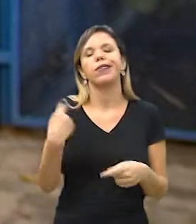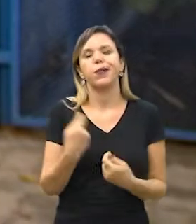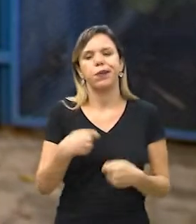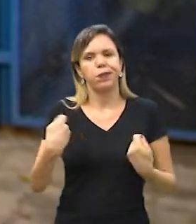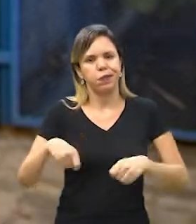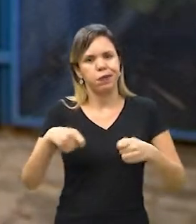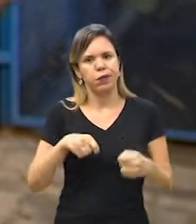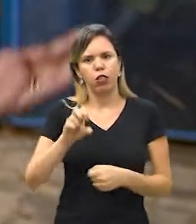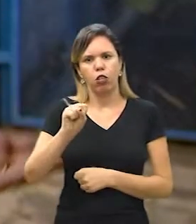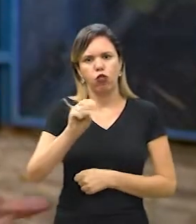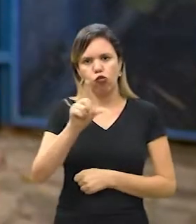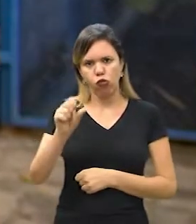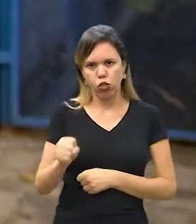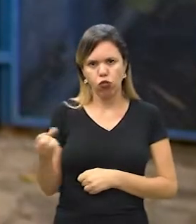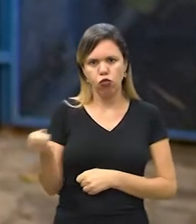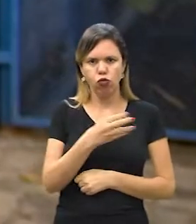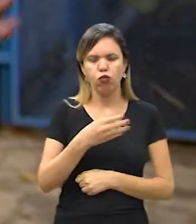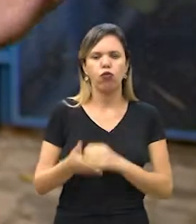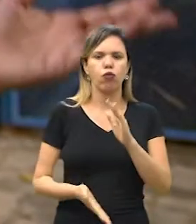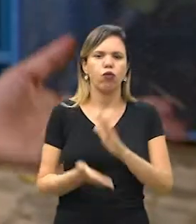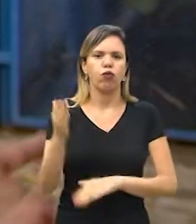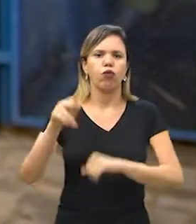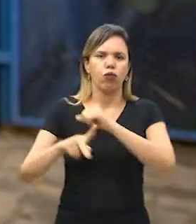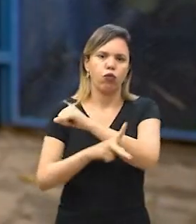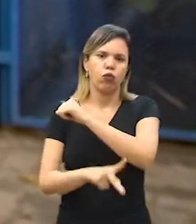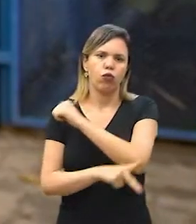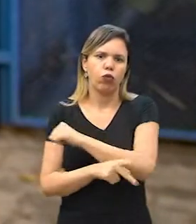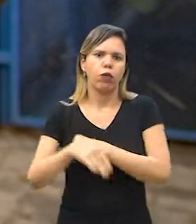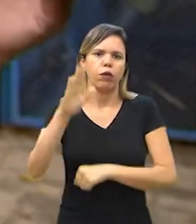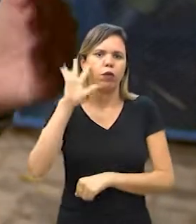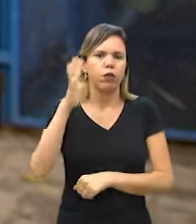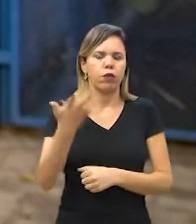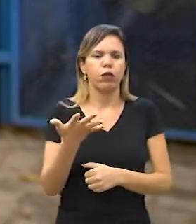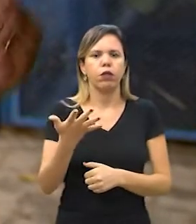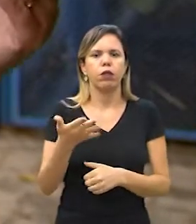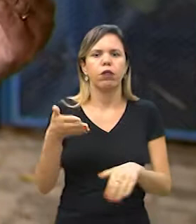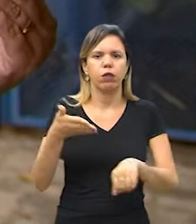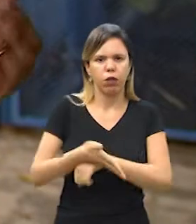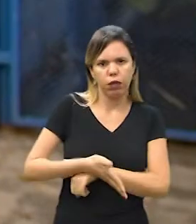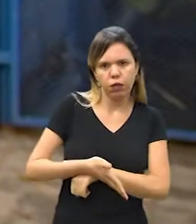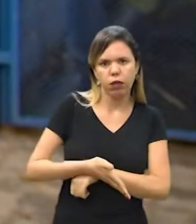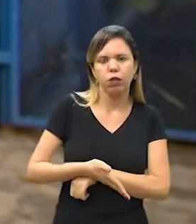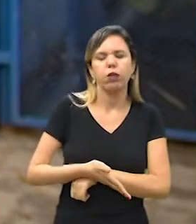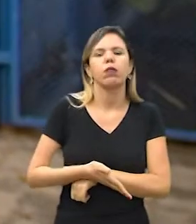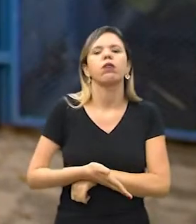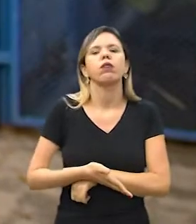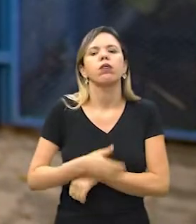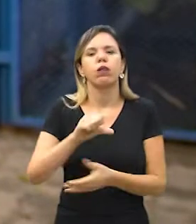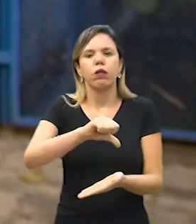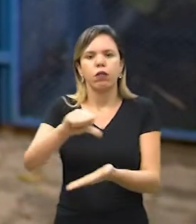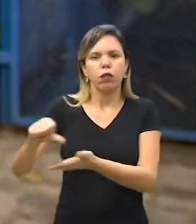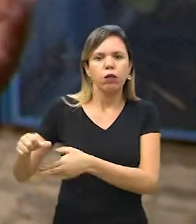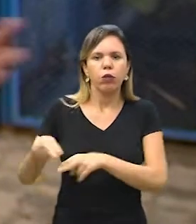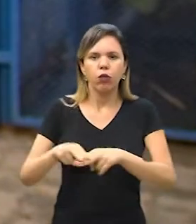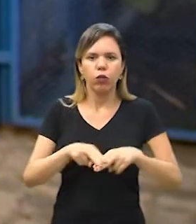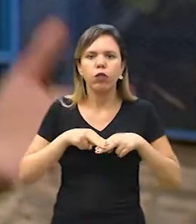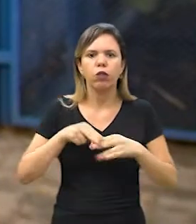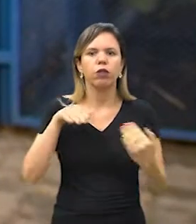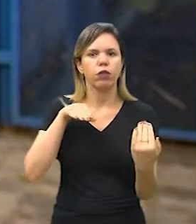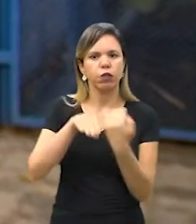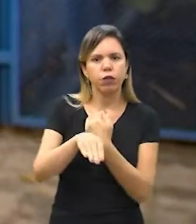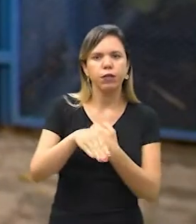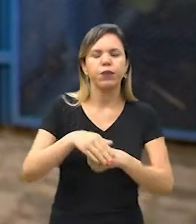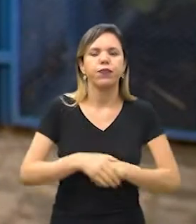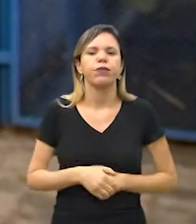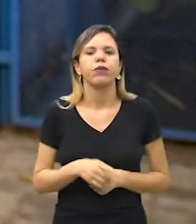de então nós precisamos em Sousas e uma nova saída de uma nova ponte demais saídas de acesso para o distrito por